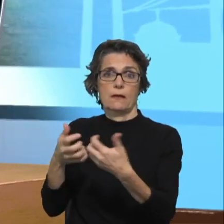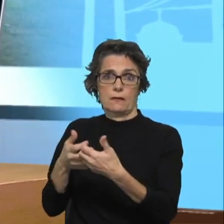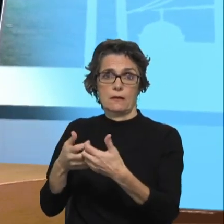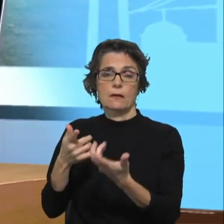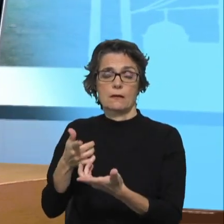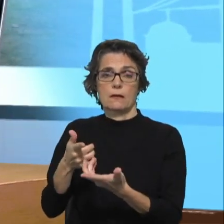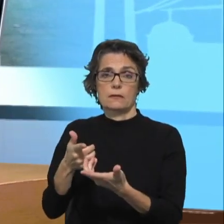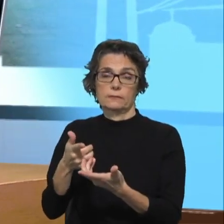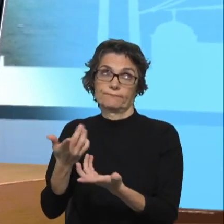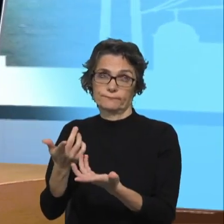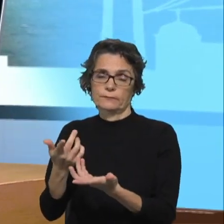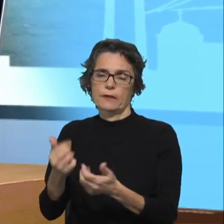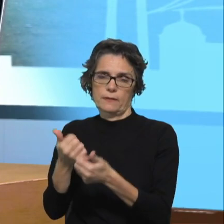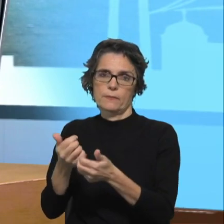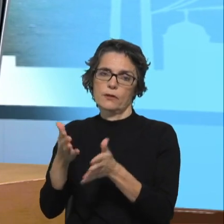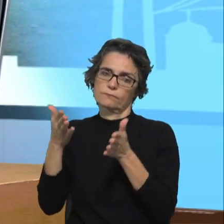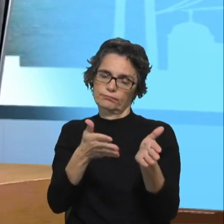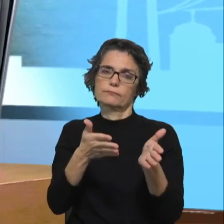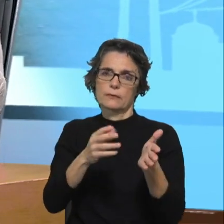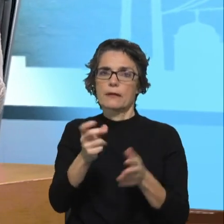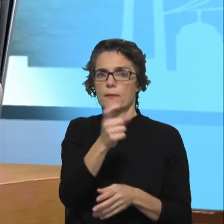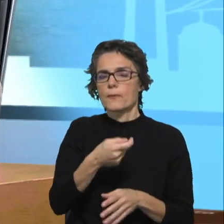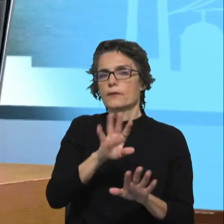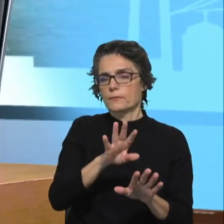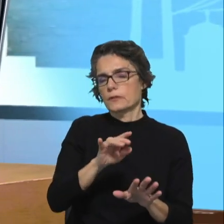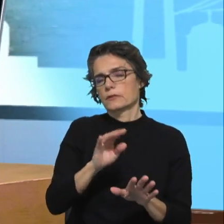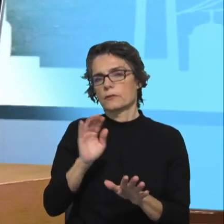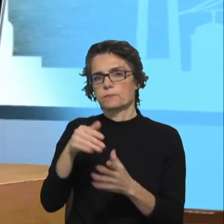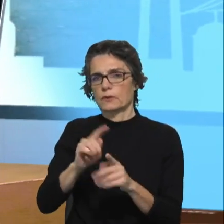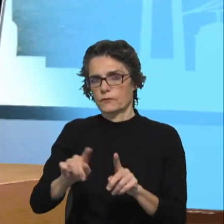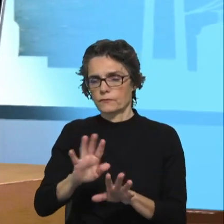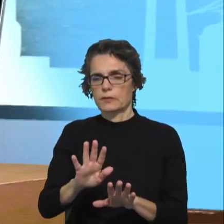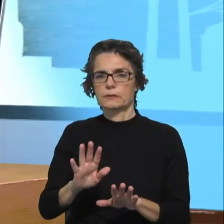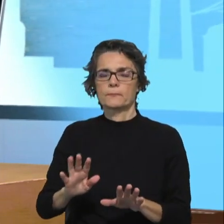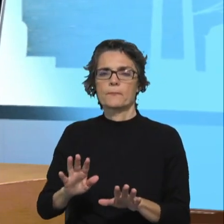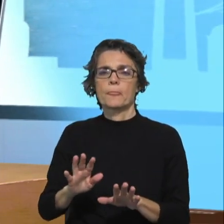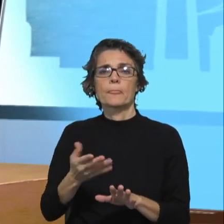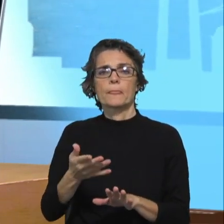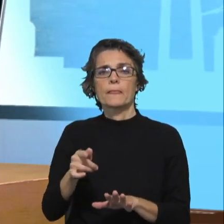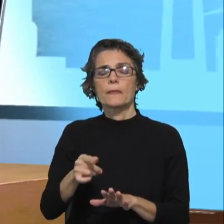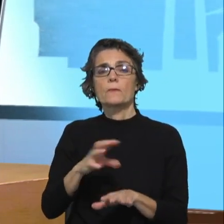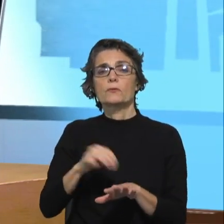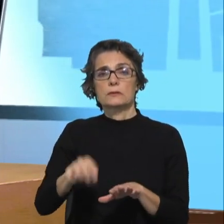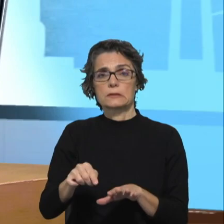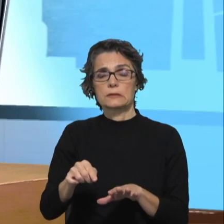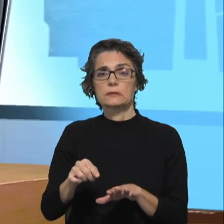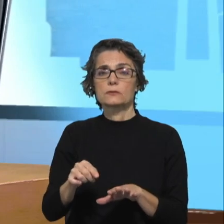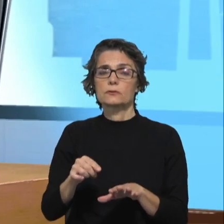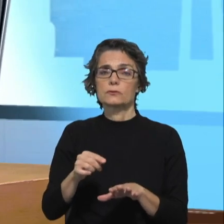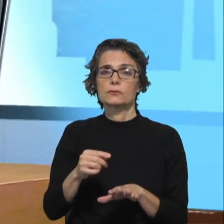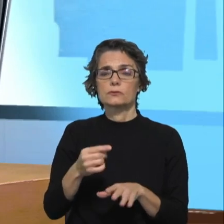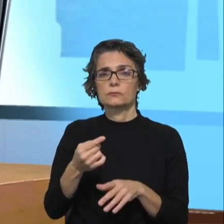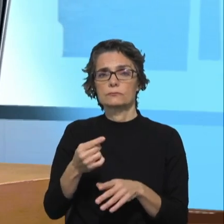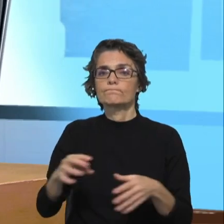a paz, teriam o mesmo efeito, mas o resultado seria completamente diferente. E por isso as duas coisas estão muito relacionadas.